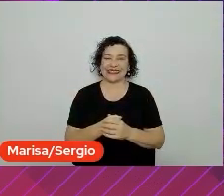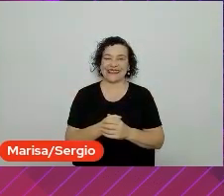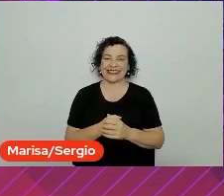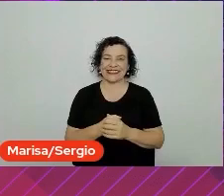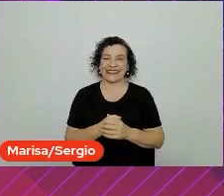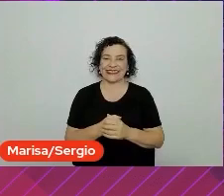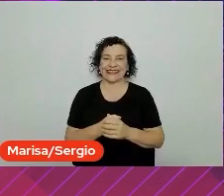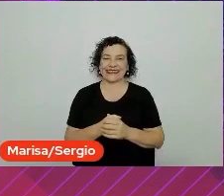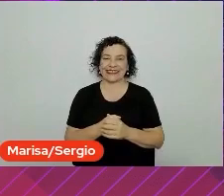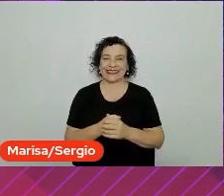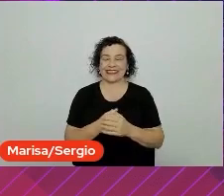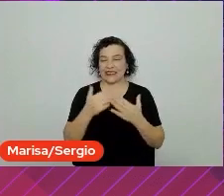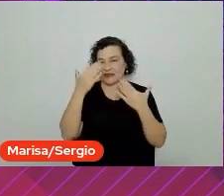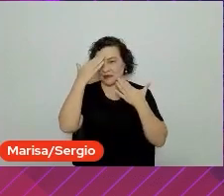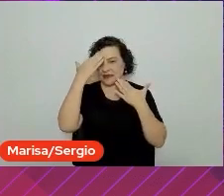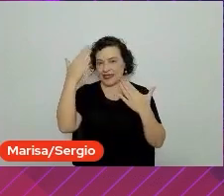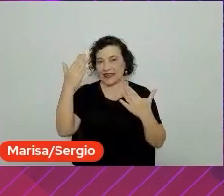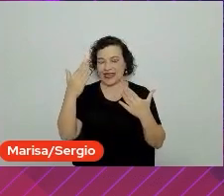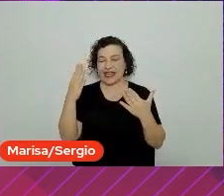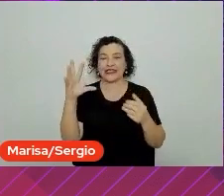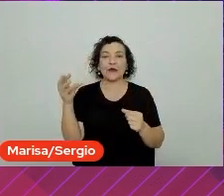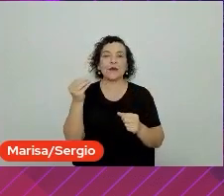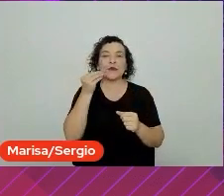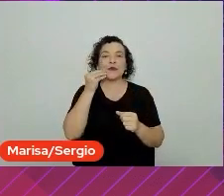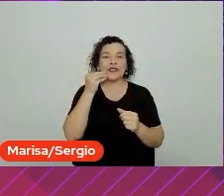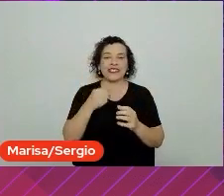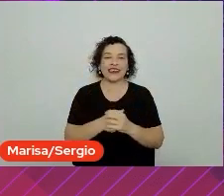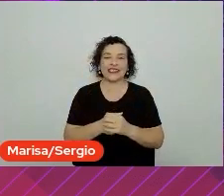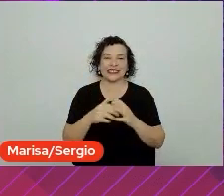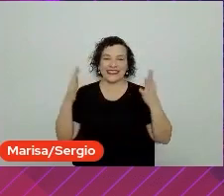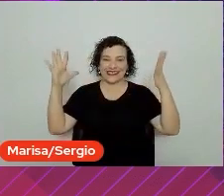Então é isso, galera. Obrigado pela oportunidade